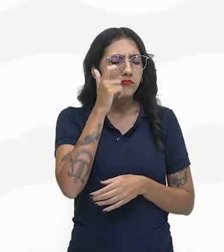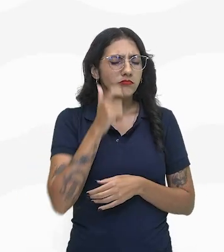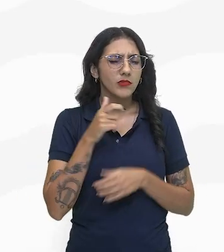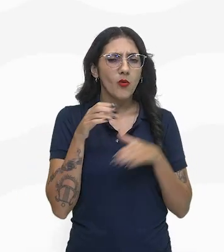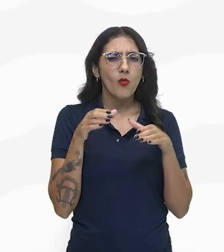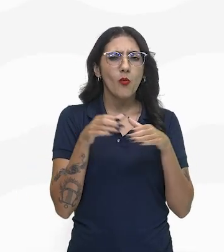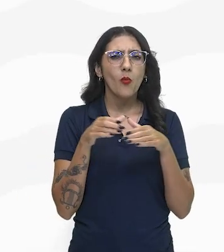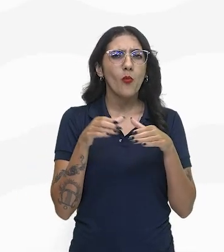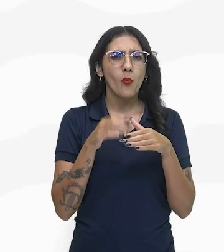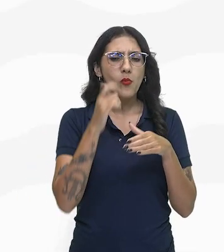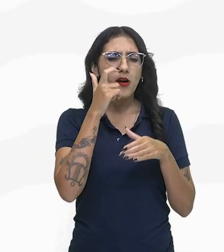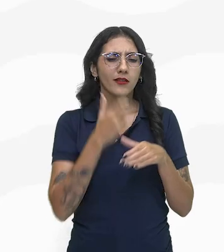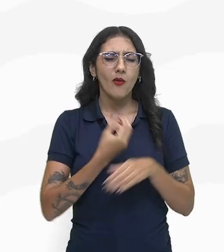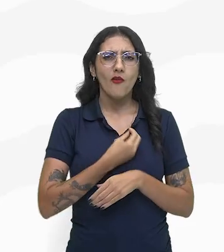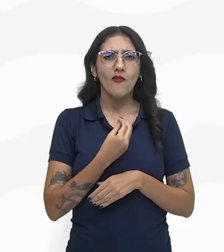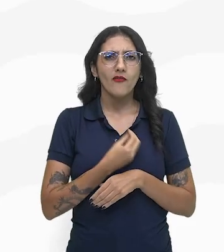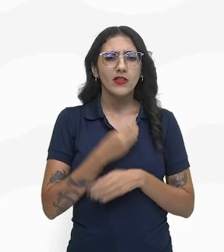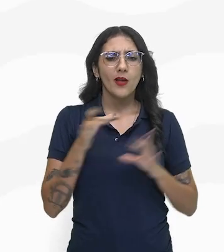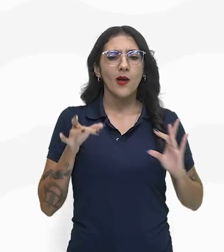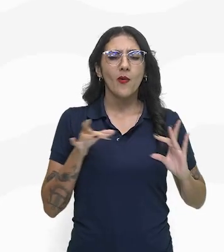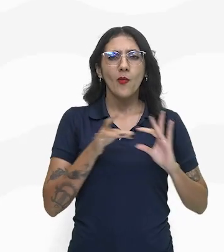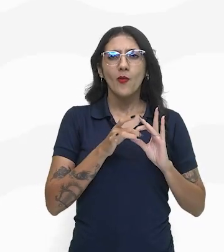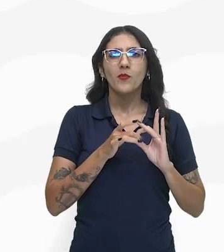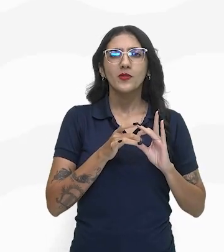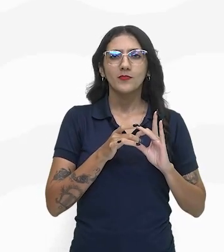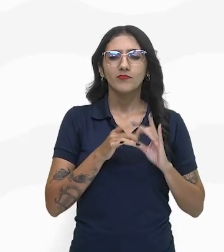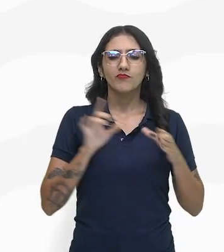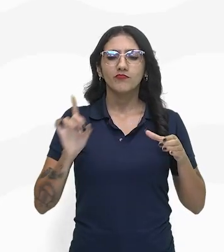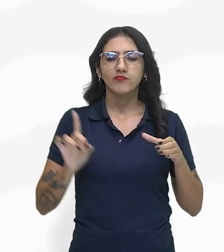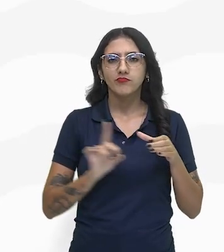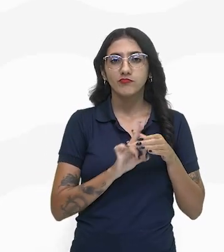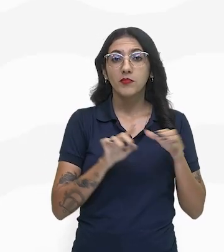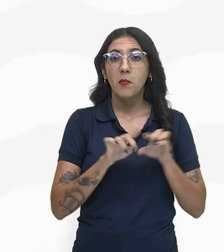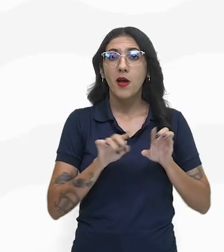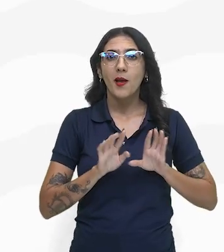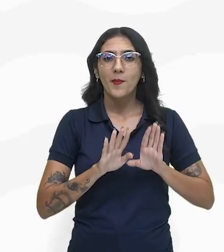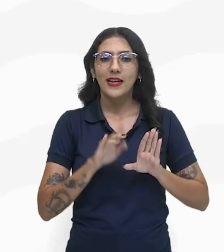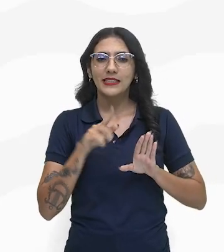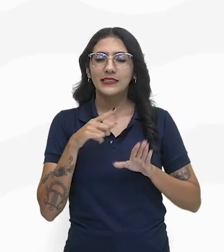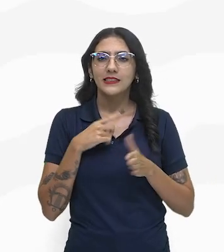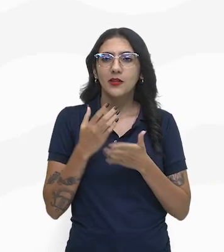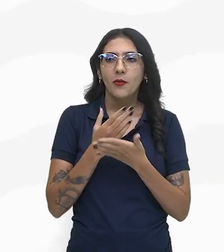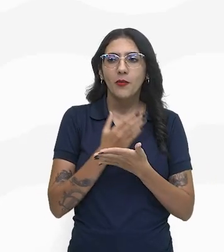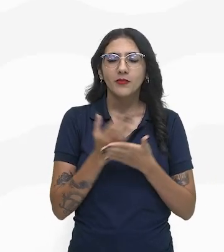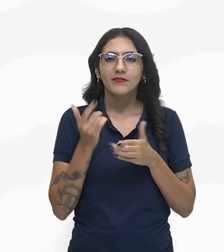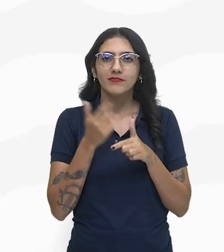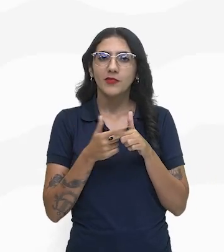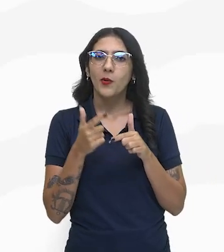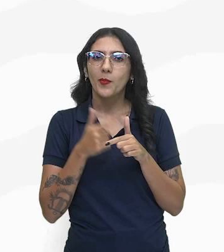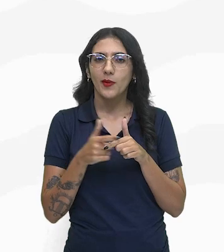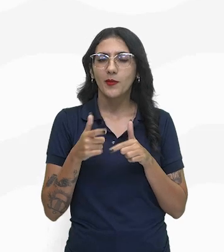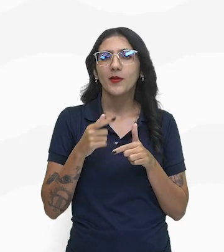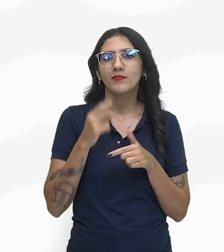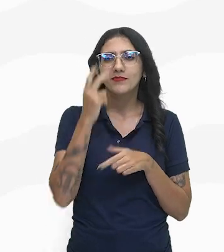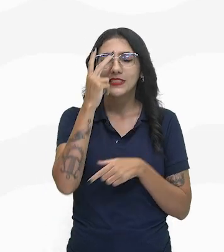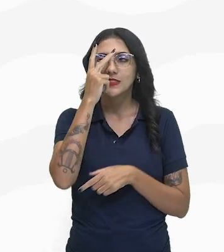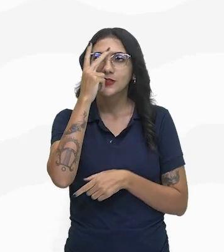considera pertencer, mestre. Isso mesmo, isso gera alguns probleminhas, né, professor? De gente que é de